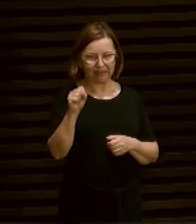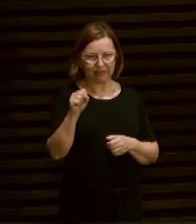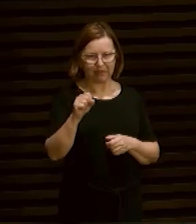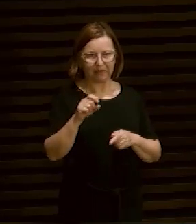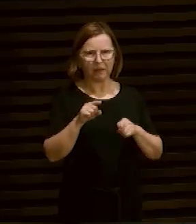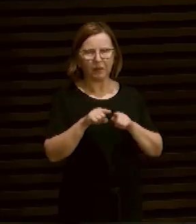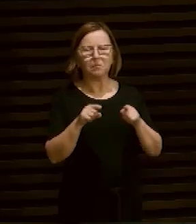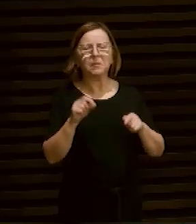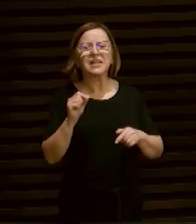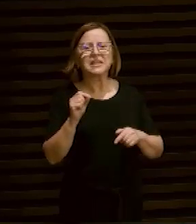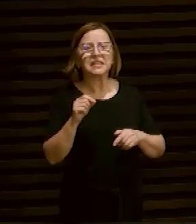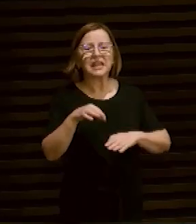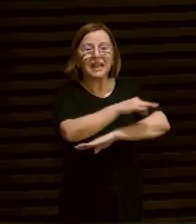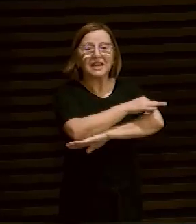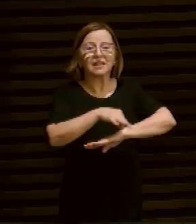arquiteto?